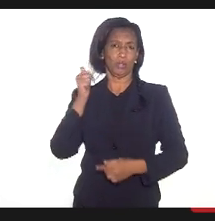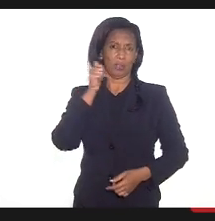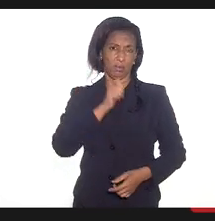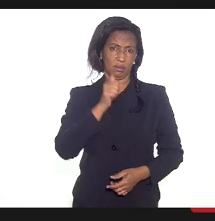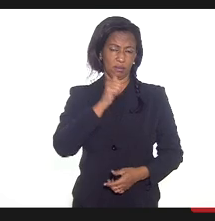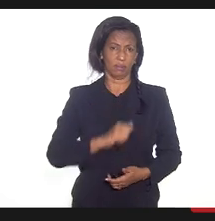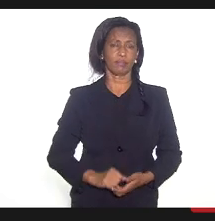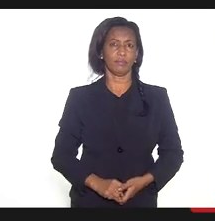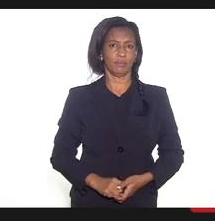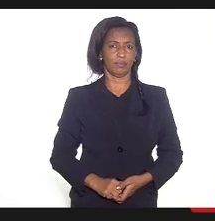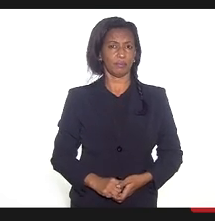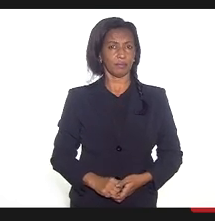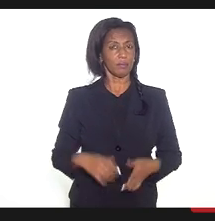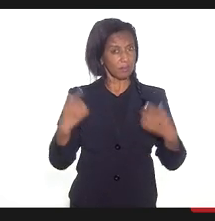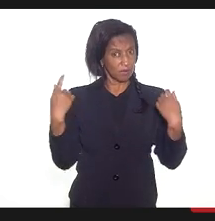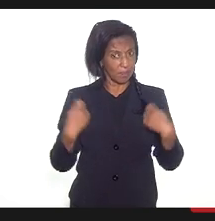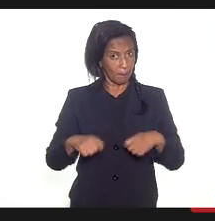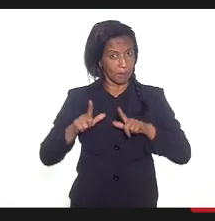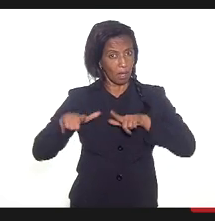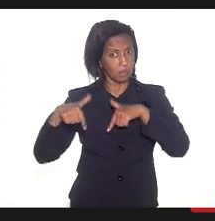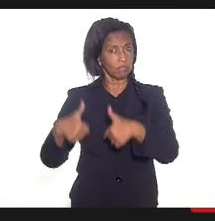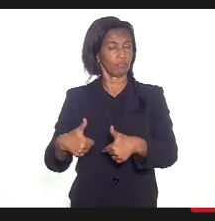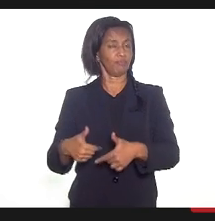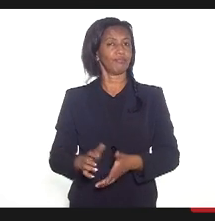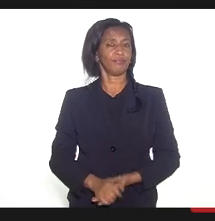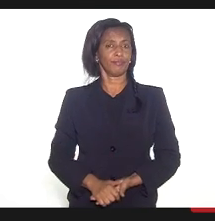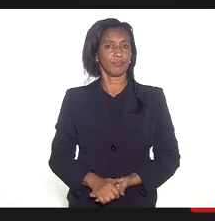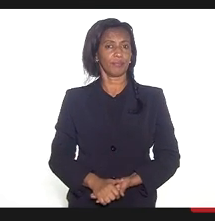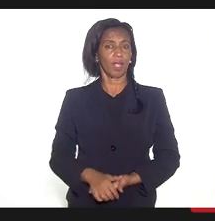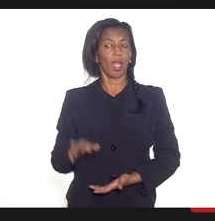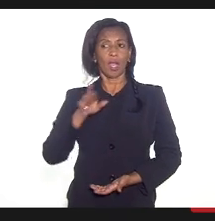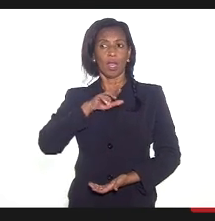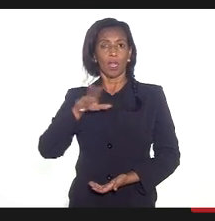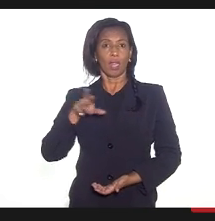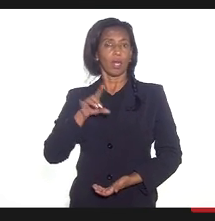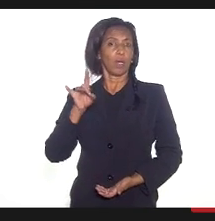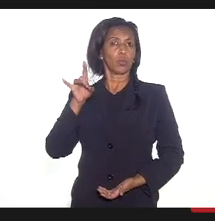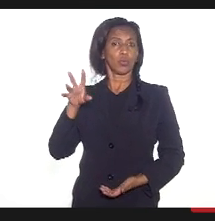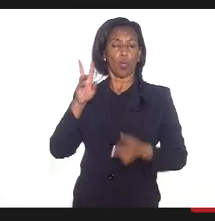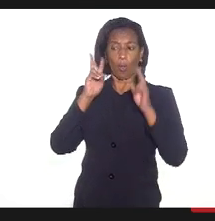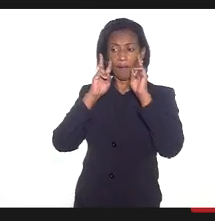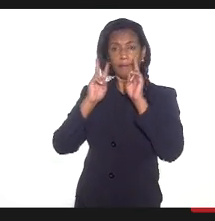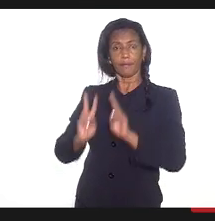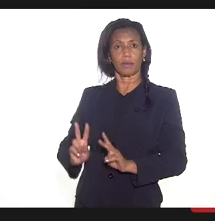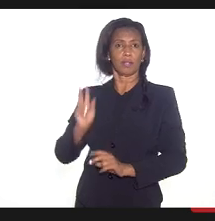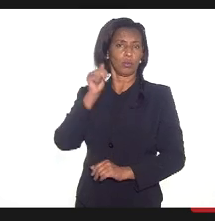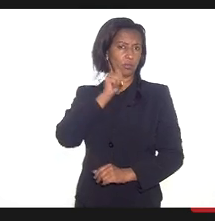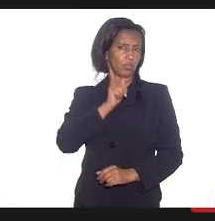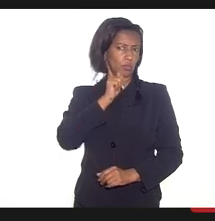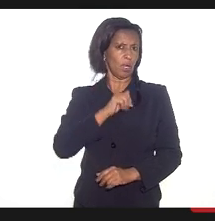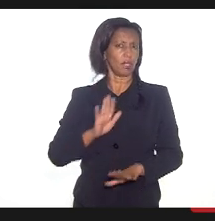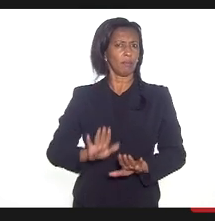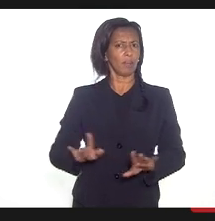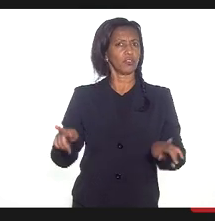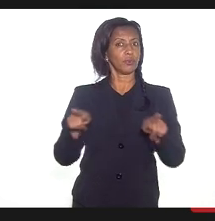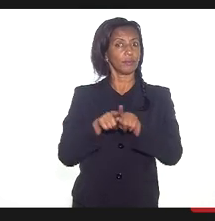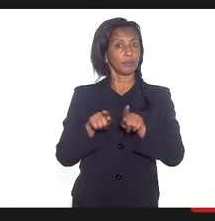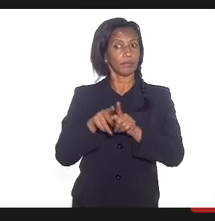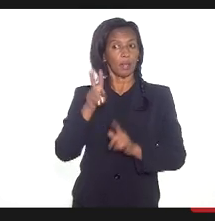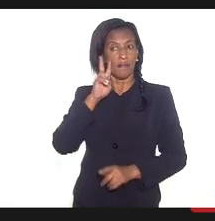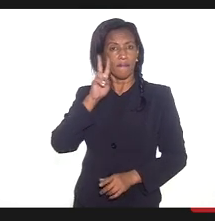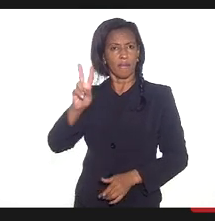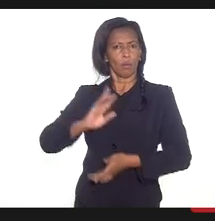e que a gente precisa combater, né? Não só do ponto de vista das mulheres, mas também do ponto de vista